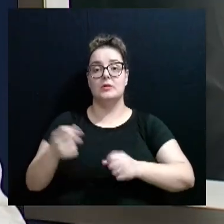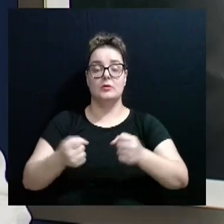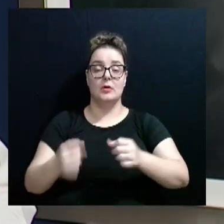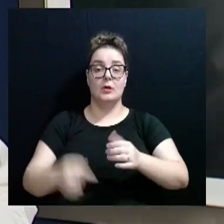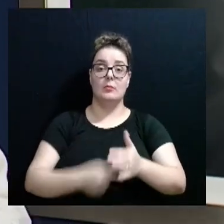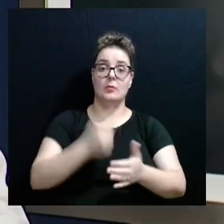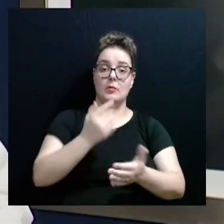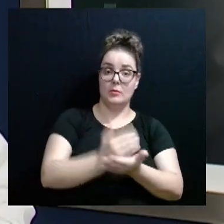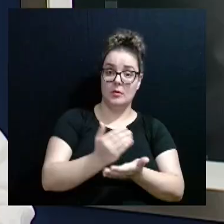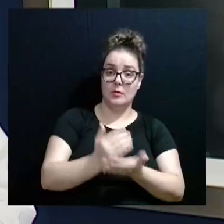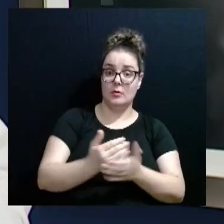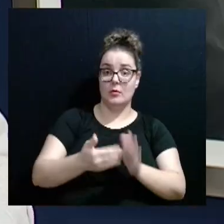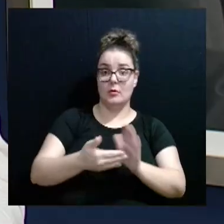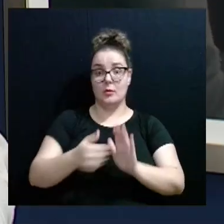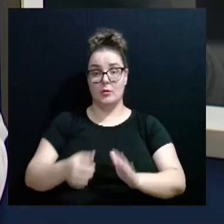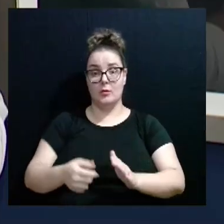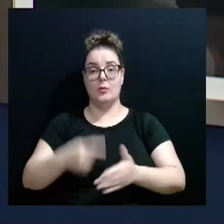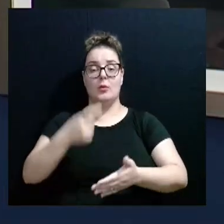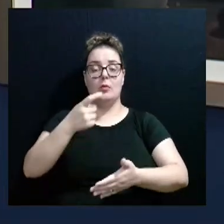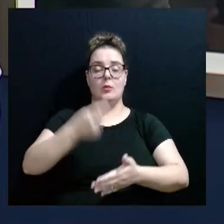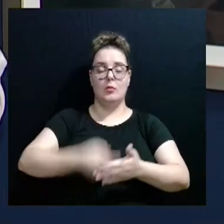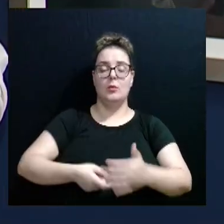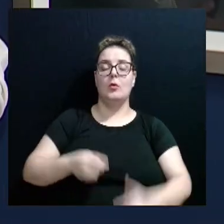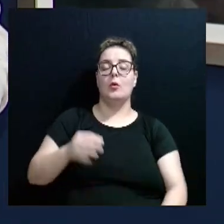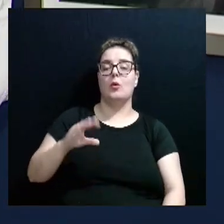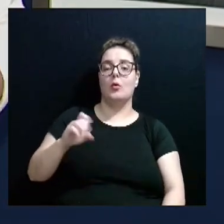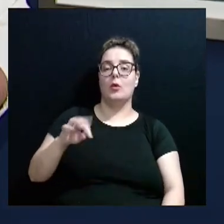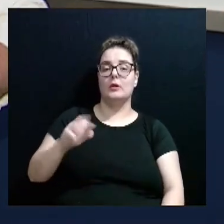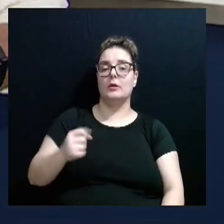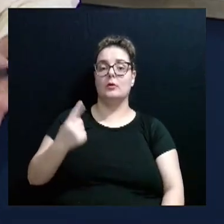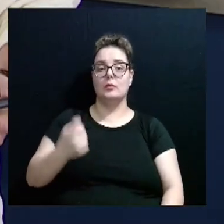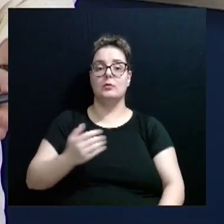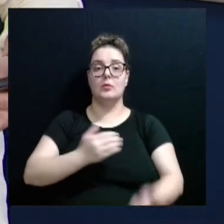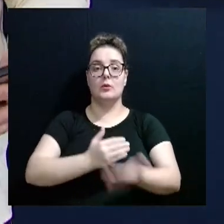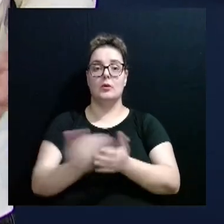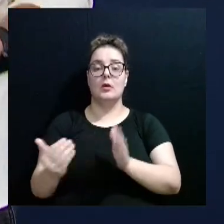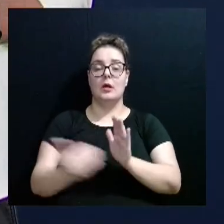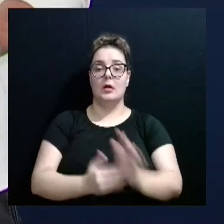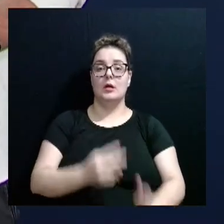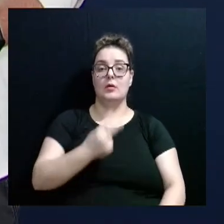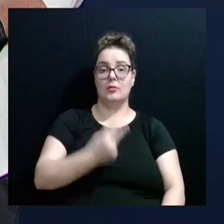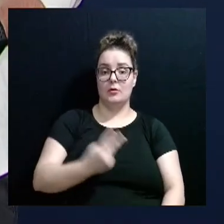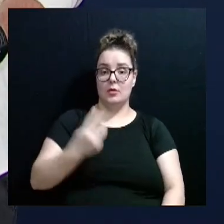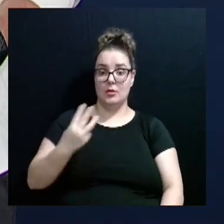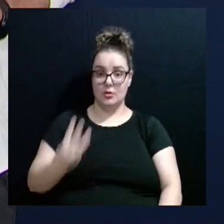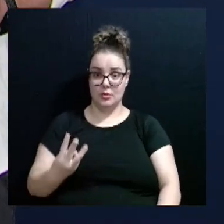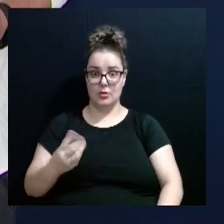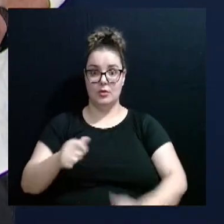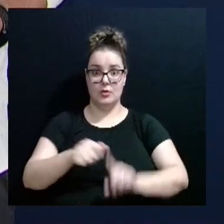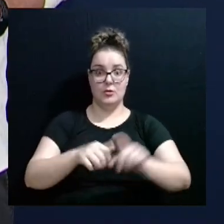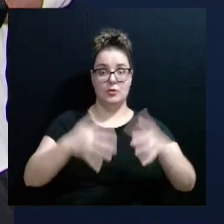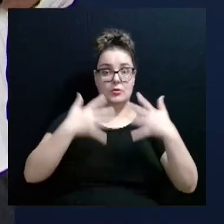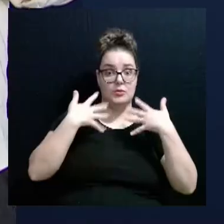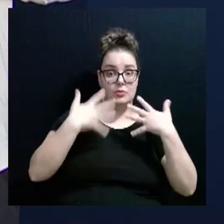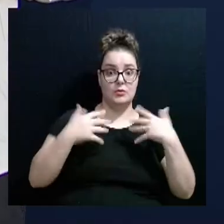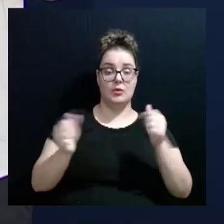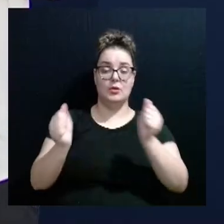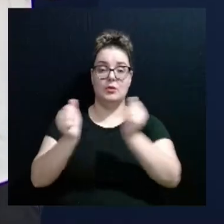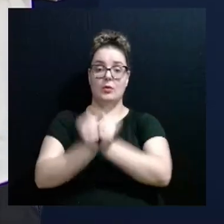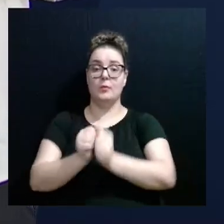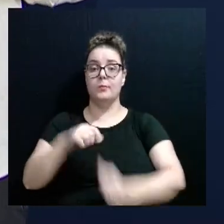cota única já começou, já se iniciou e vai até o dia 23 de janeiro. E ao meu lado está a advogada Cláudia